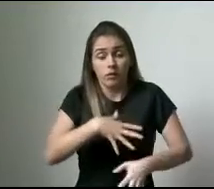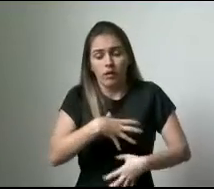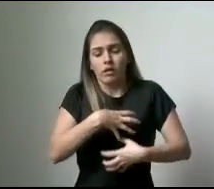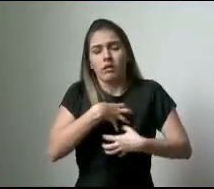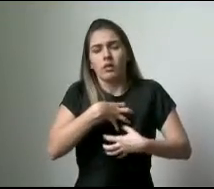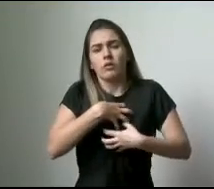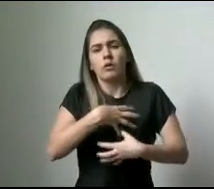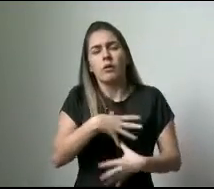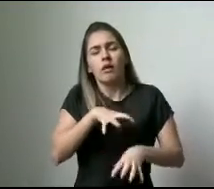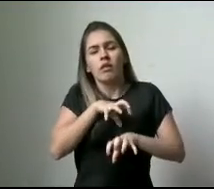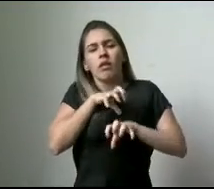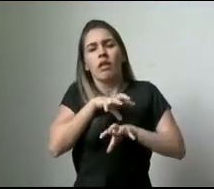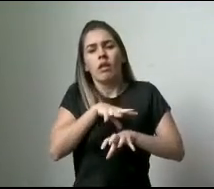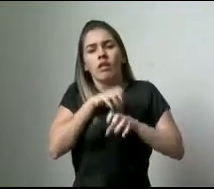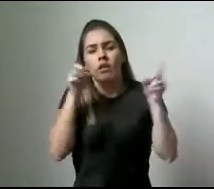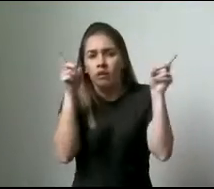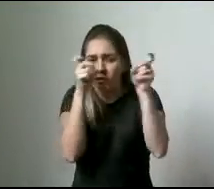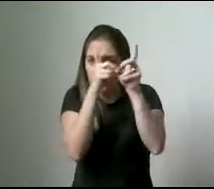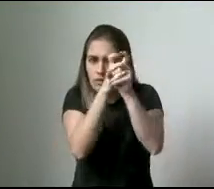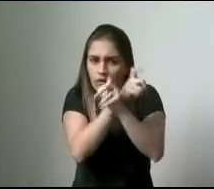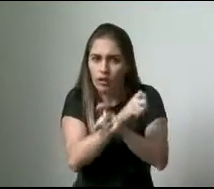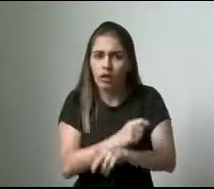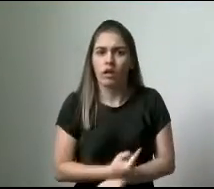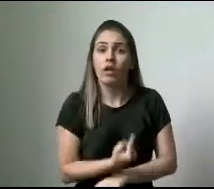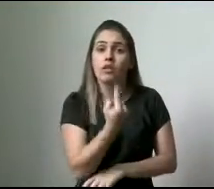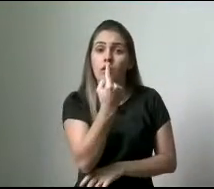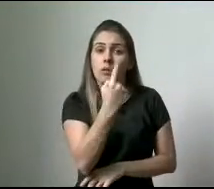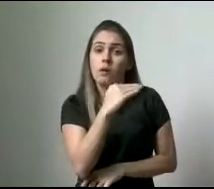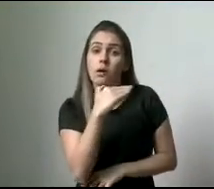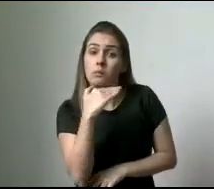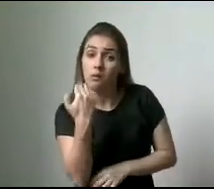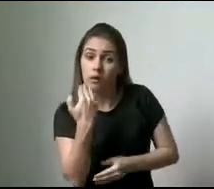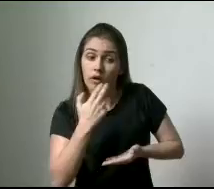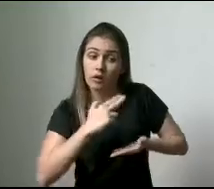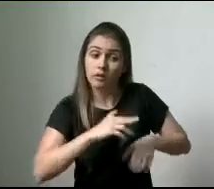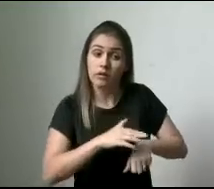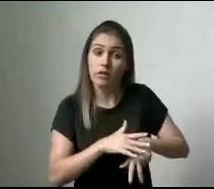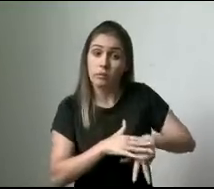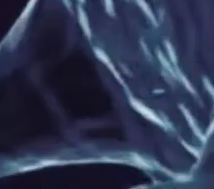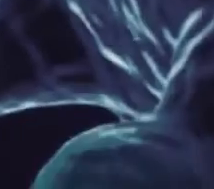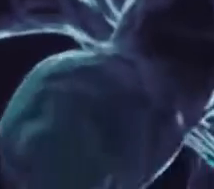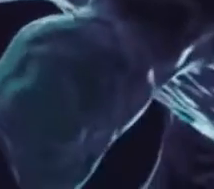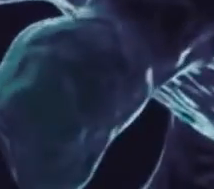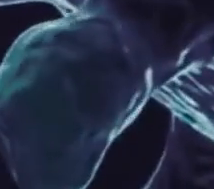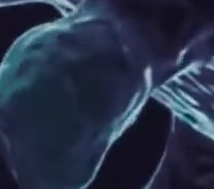síndrome respiratória aguda grave. E temos um óbito suspeito em investigação.